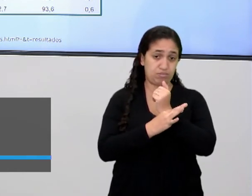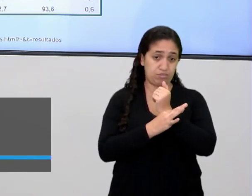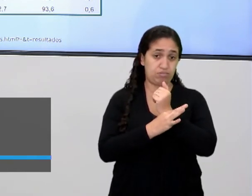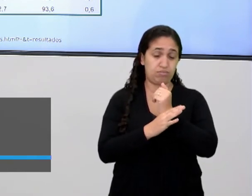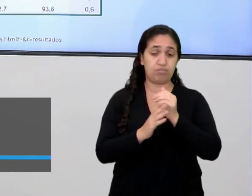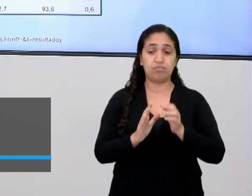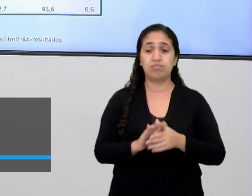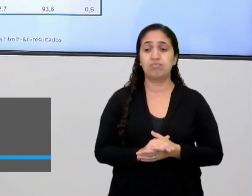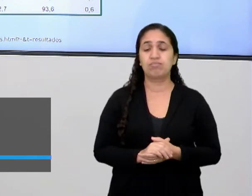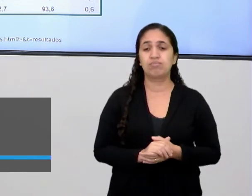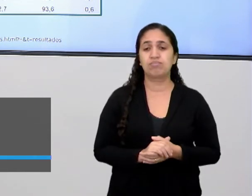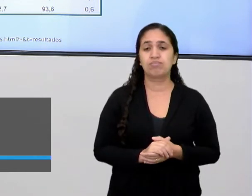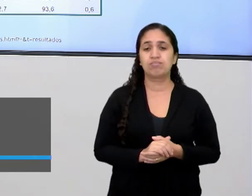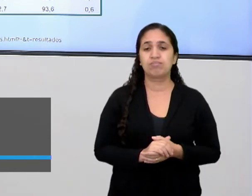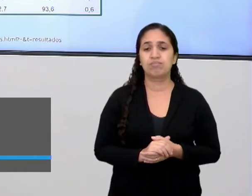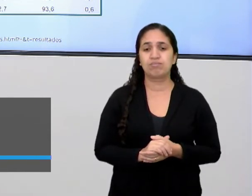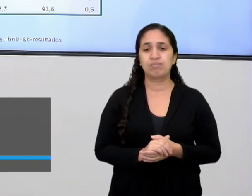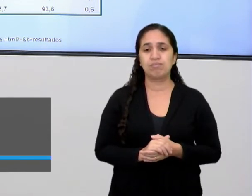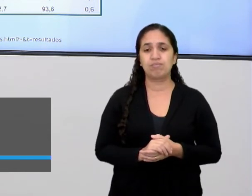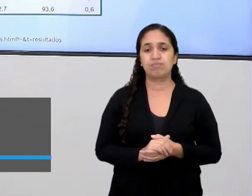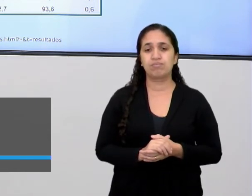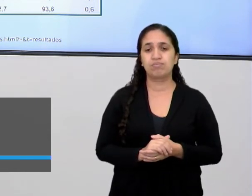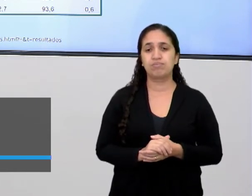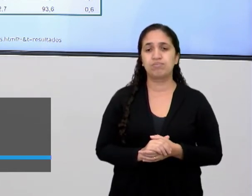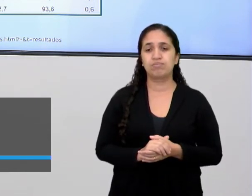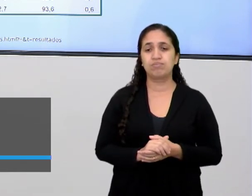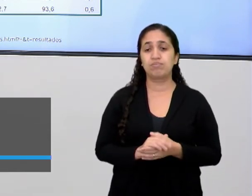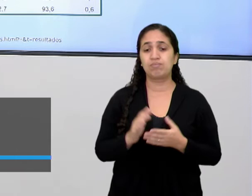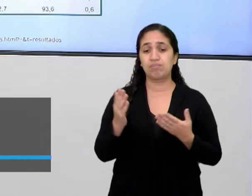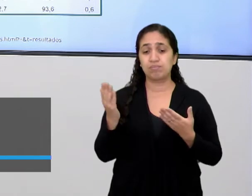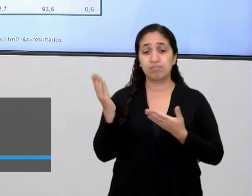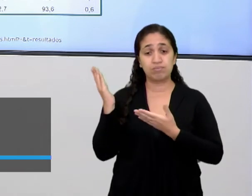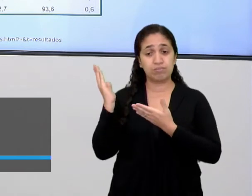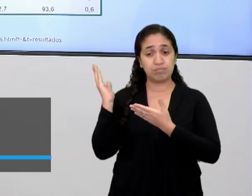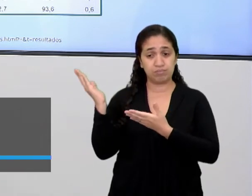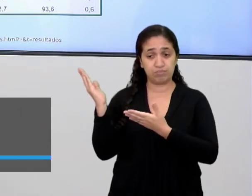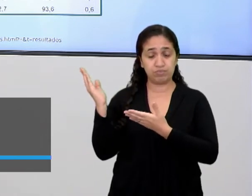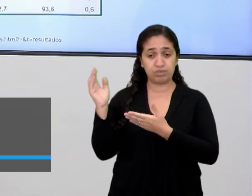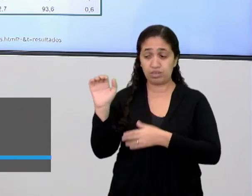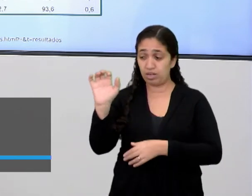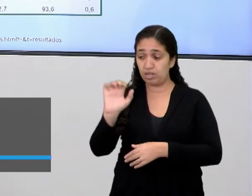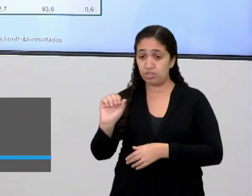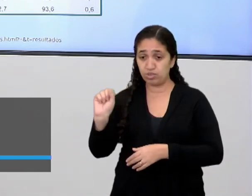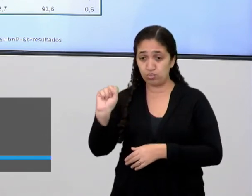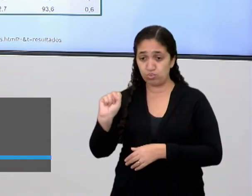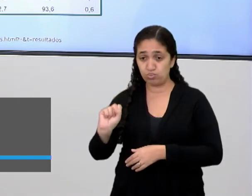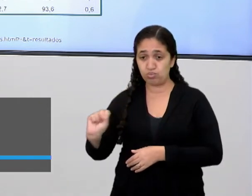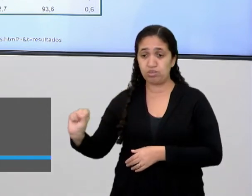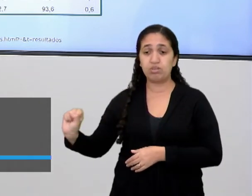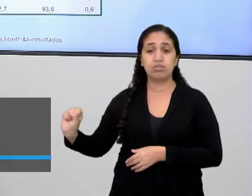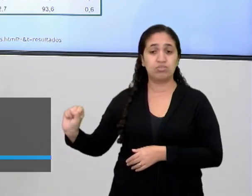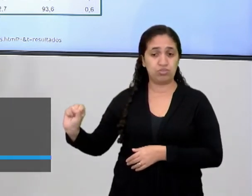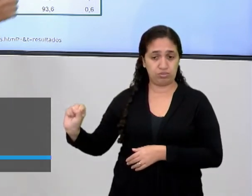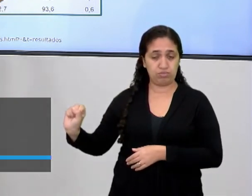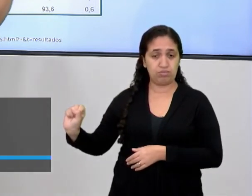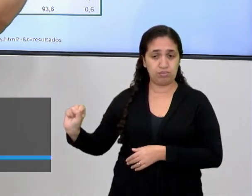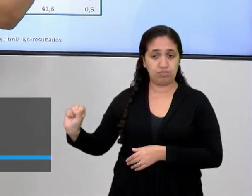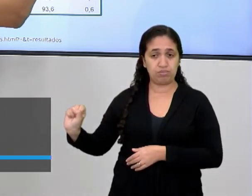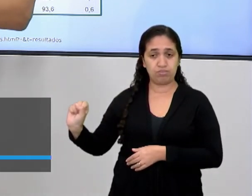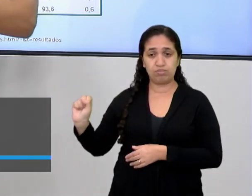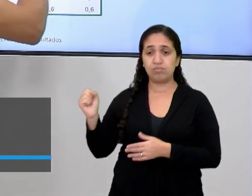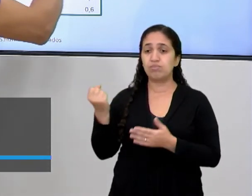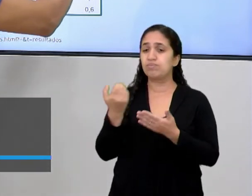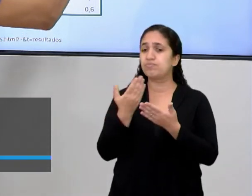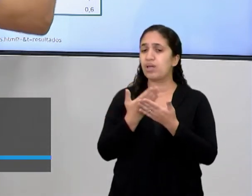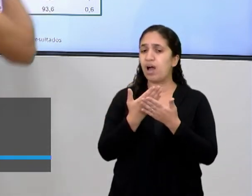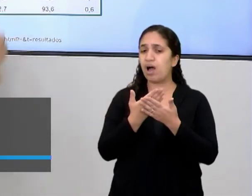de todos, tá ok? Então veja, né, aqui eu destaco especificamente a região sudeste, tá ok? Tá? Em relação às aulas,